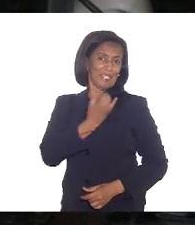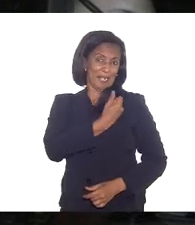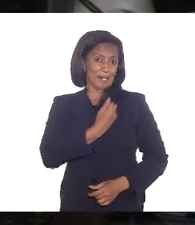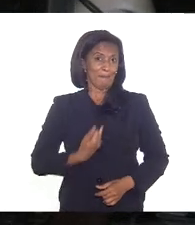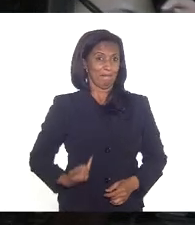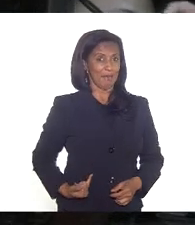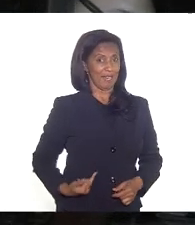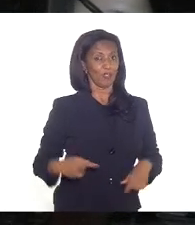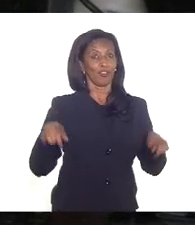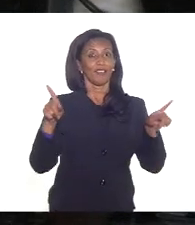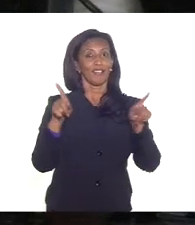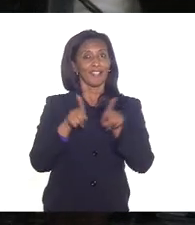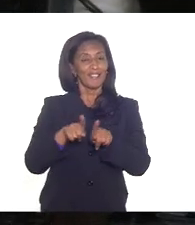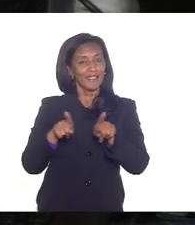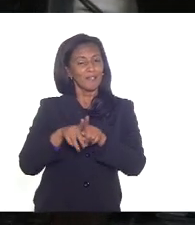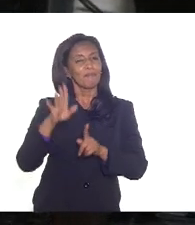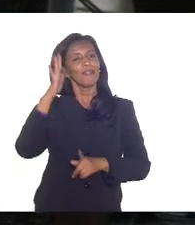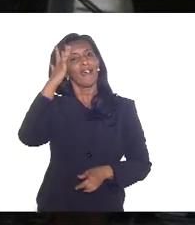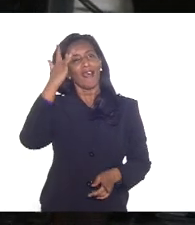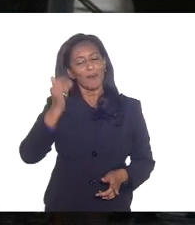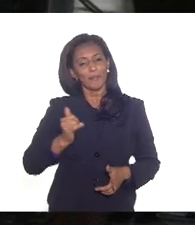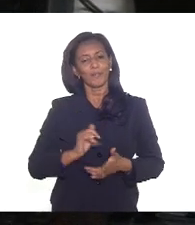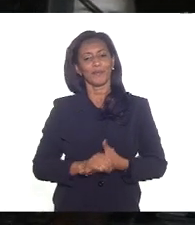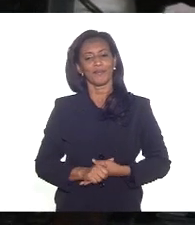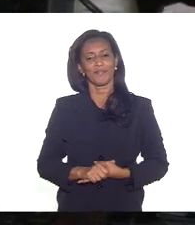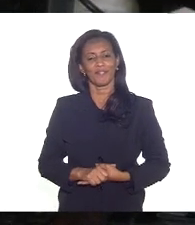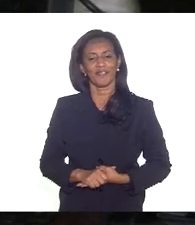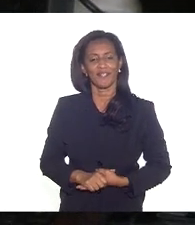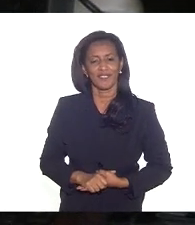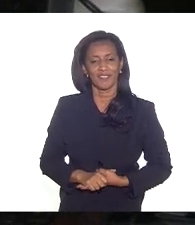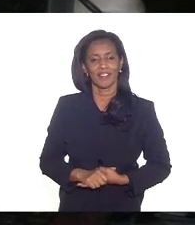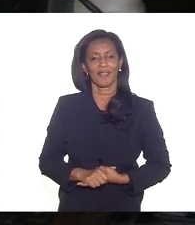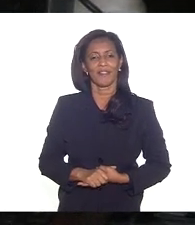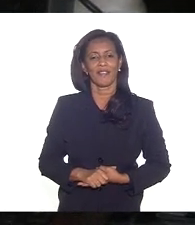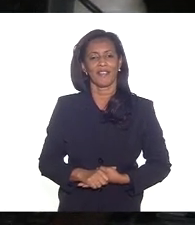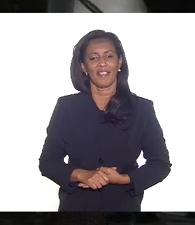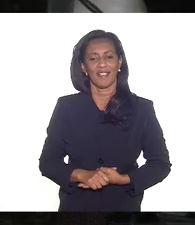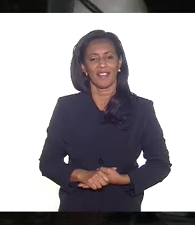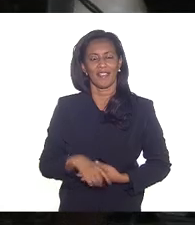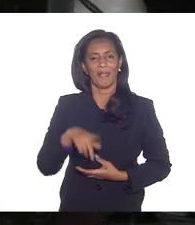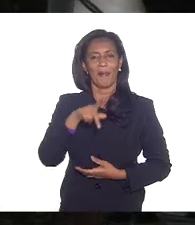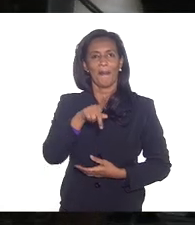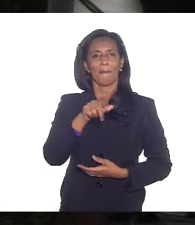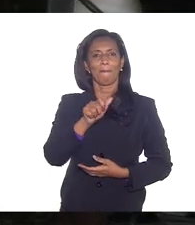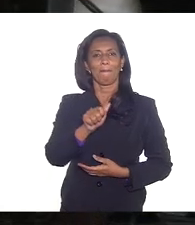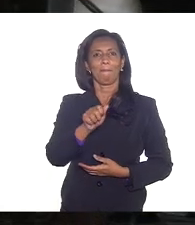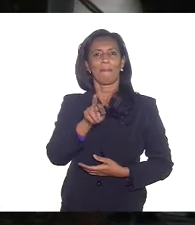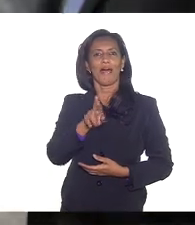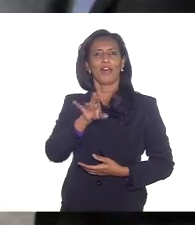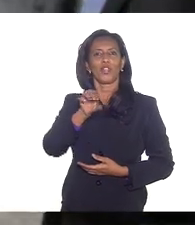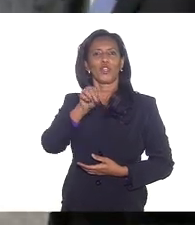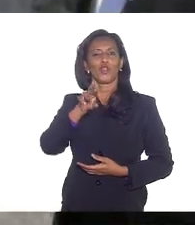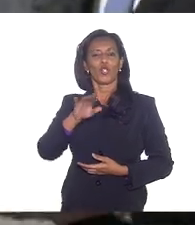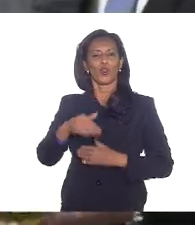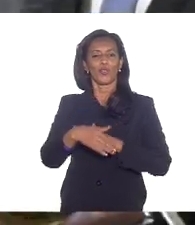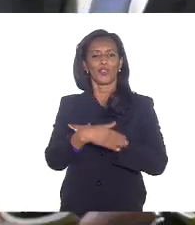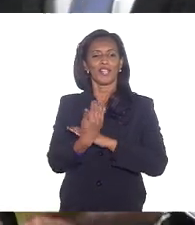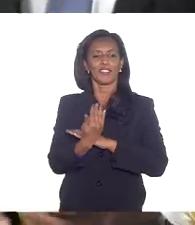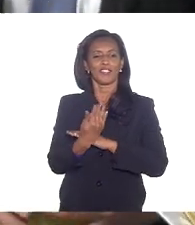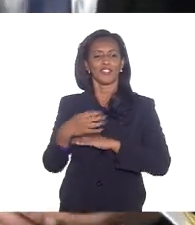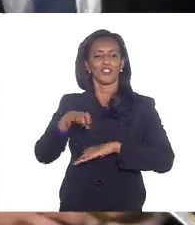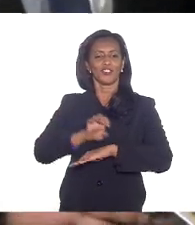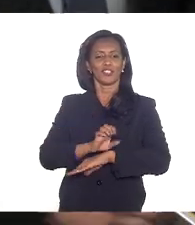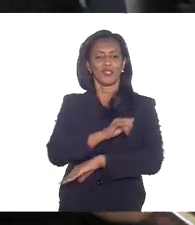e também amanhã e o patrão onde taxistas amanhã do